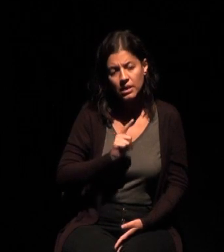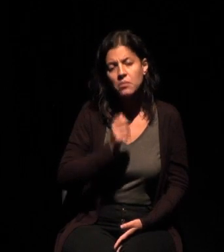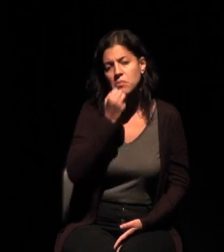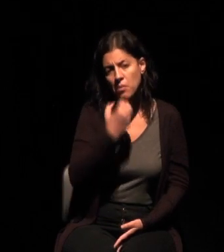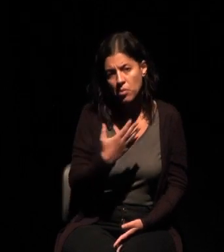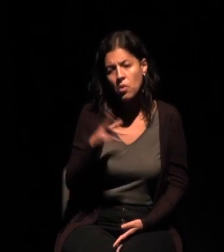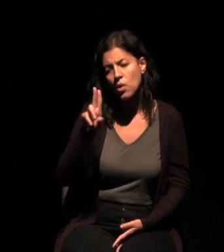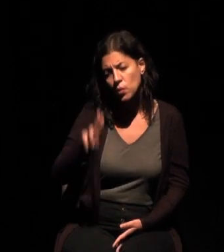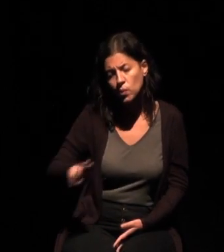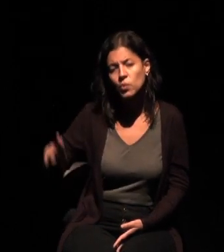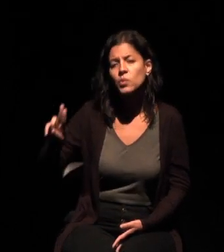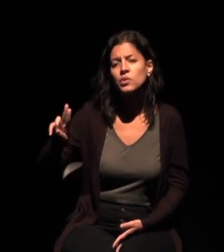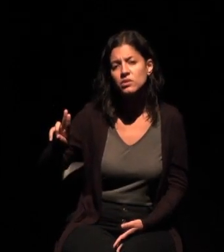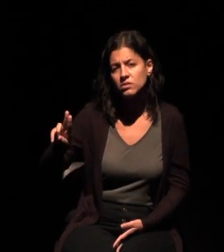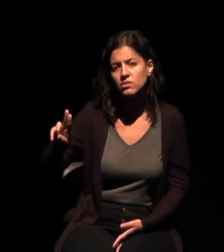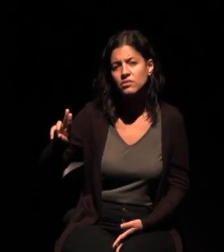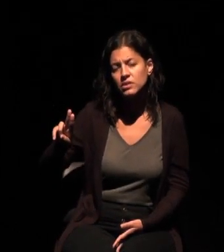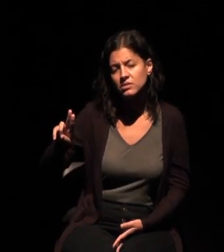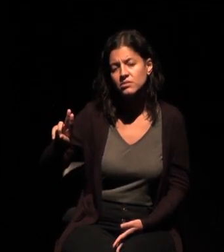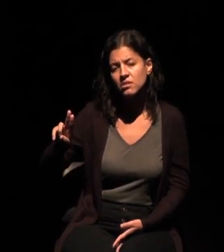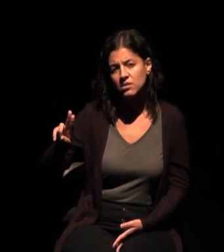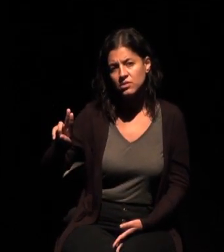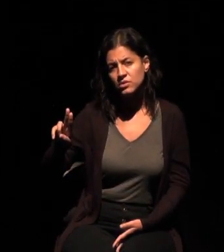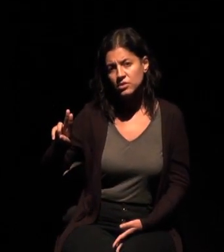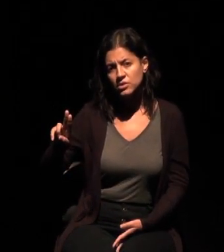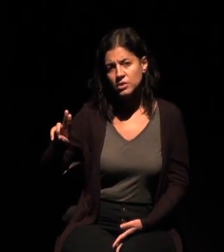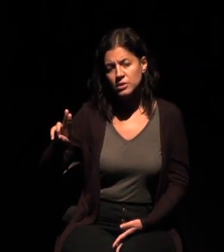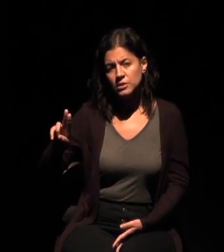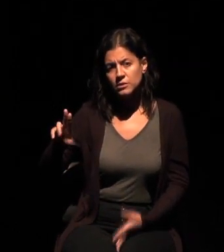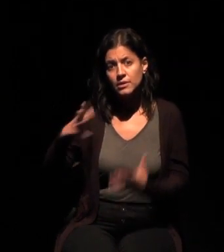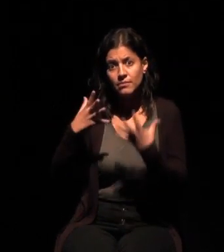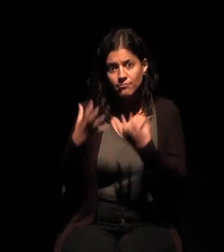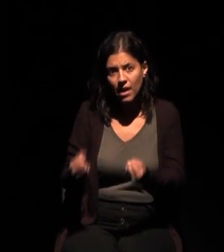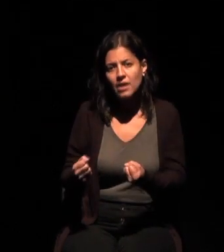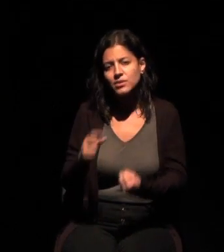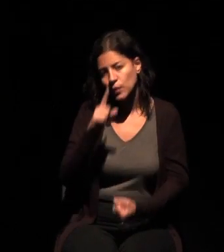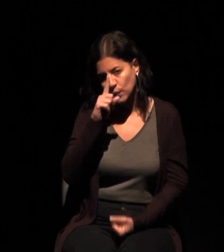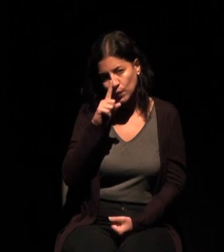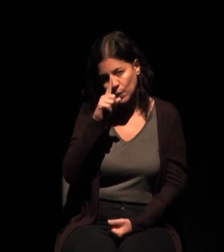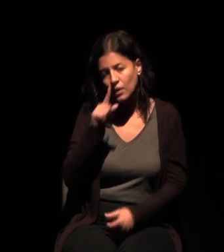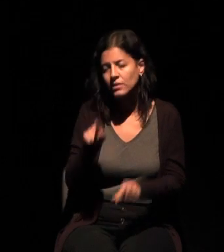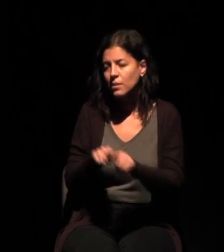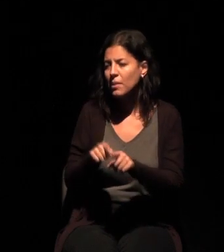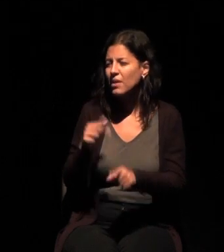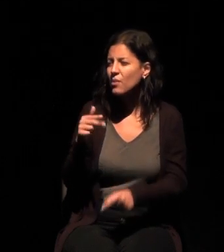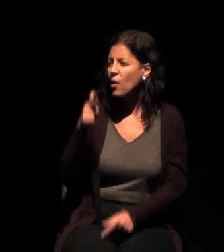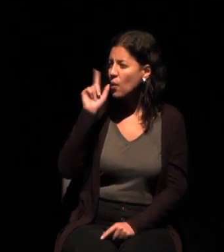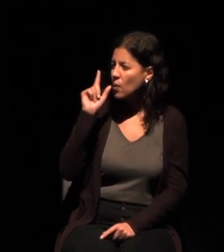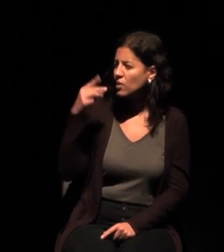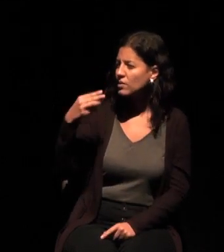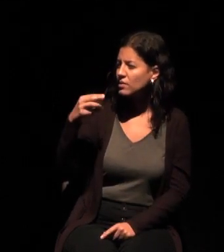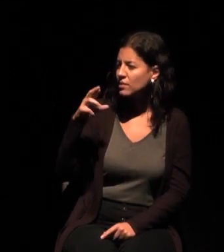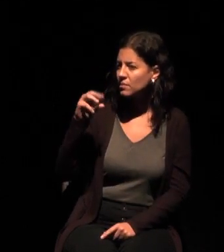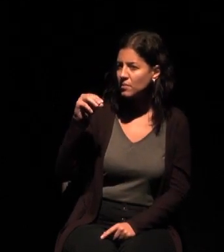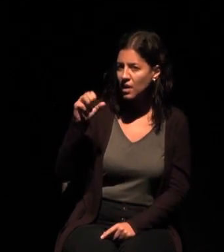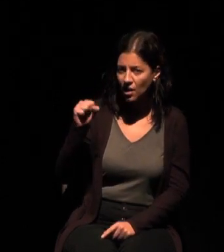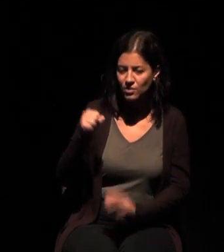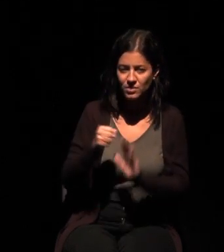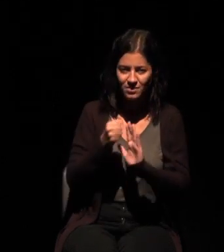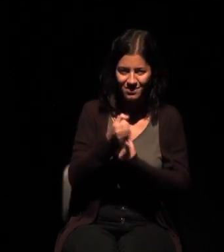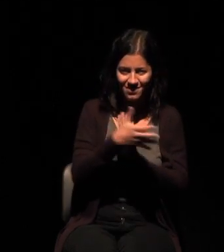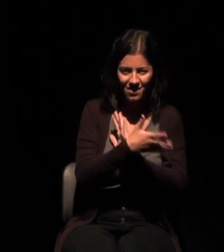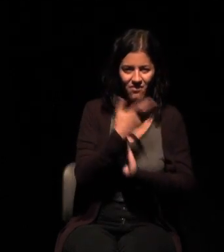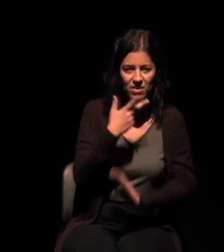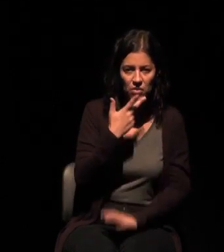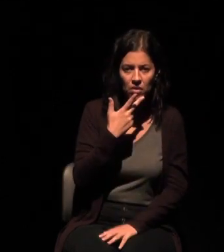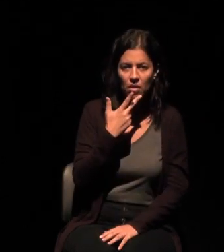lançou uma maluqueira que nós também como os algoritmos que o marcos falava ontem também não sabia para quê estudar vai mudar